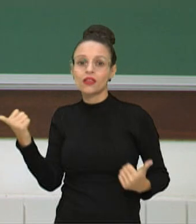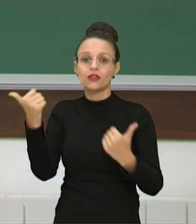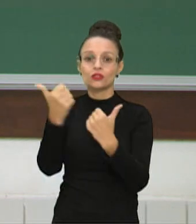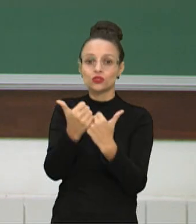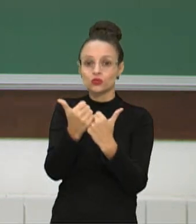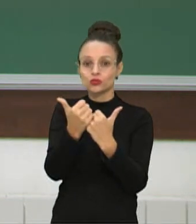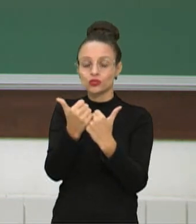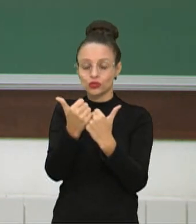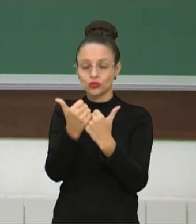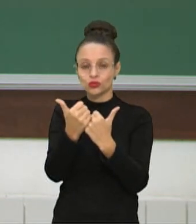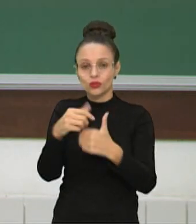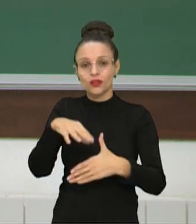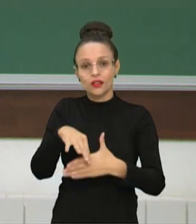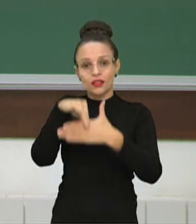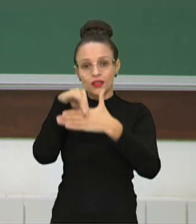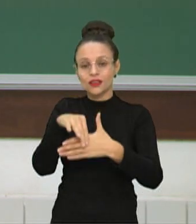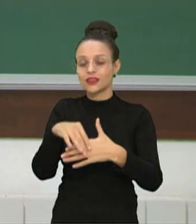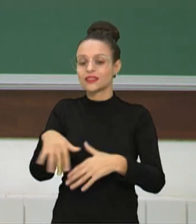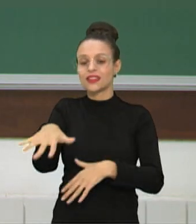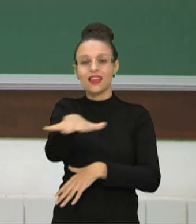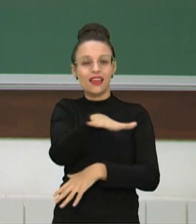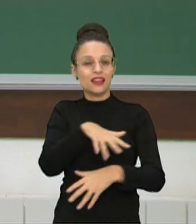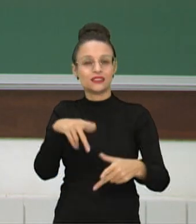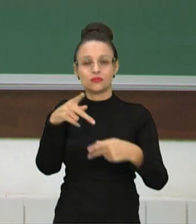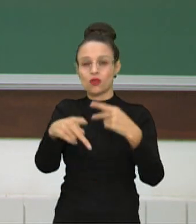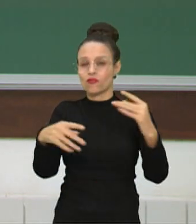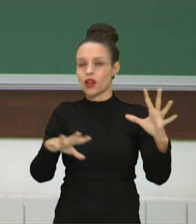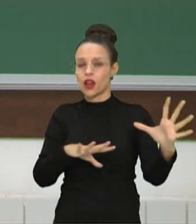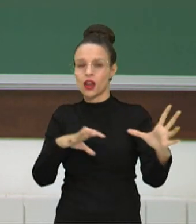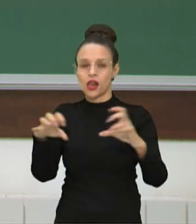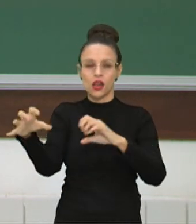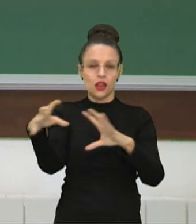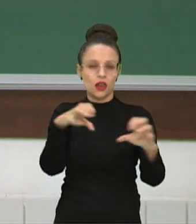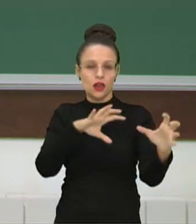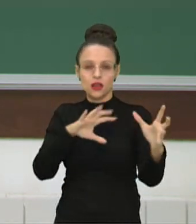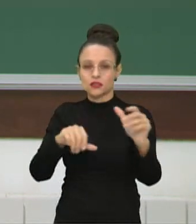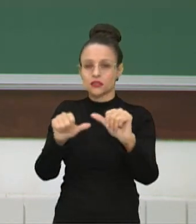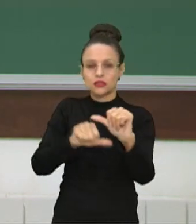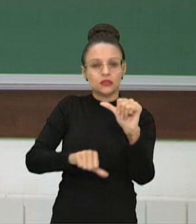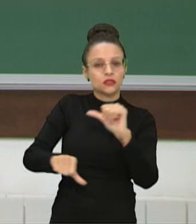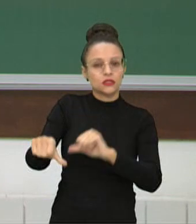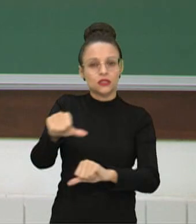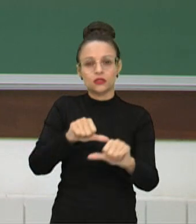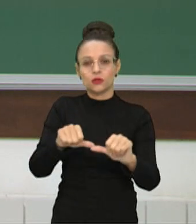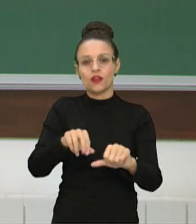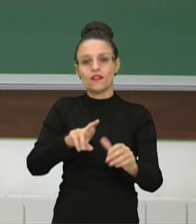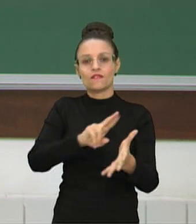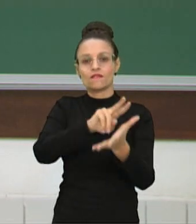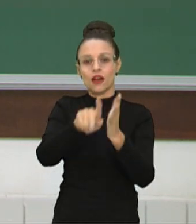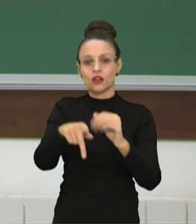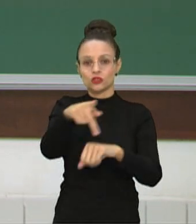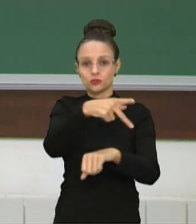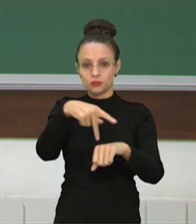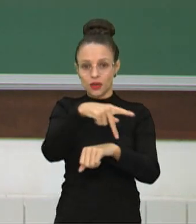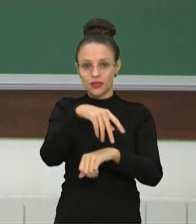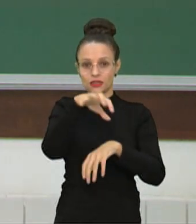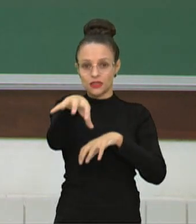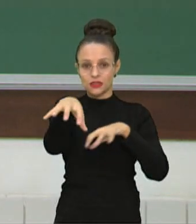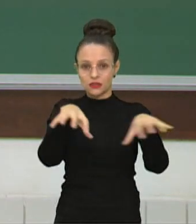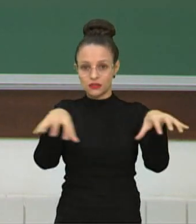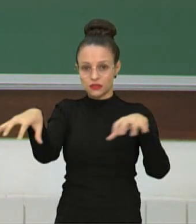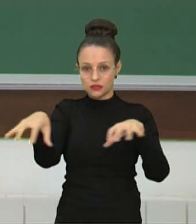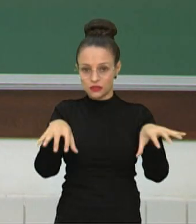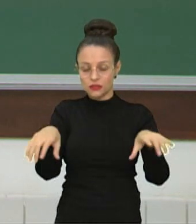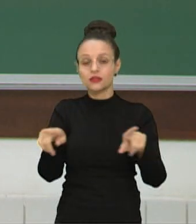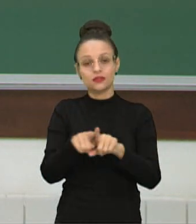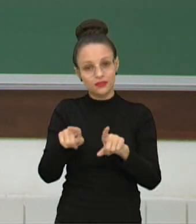homem à altura e eles vão se desfacelar, vão se transformar em vários países. E isto se repete até